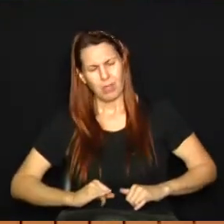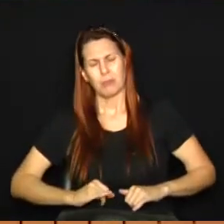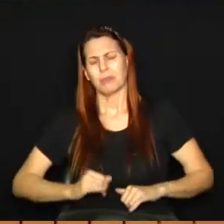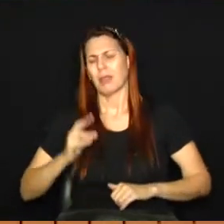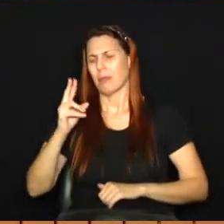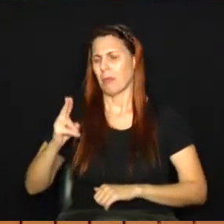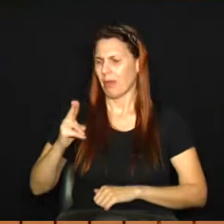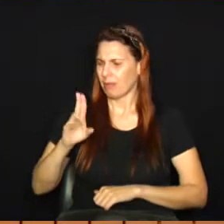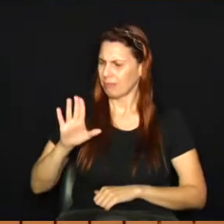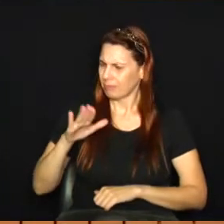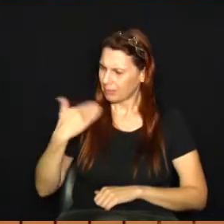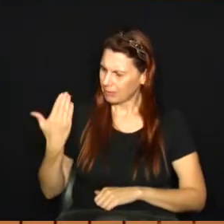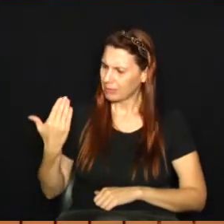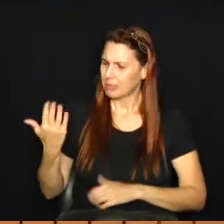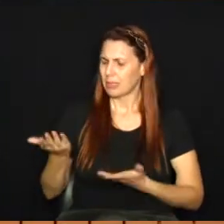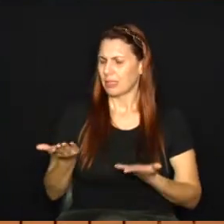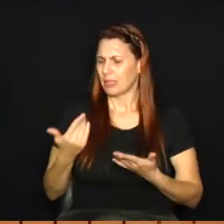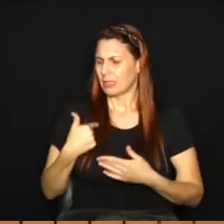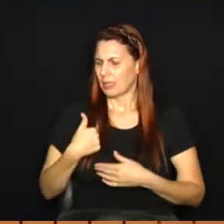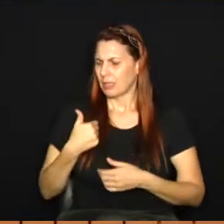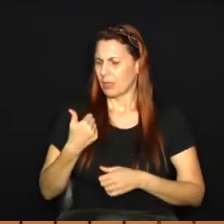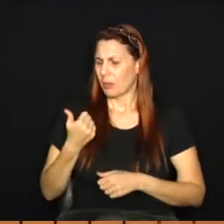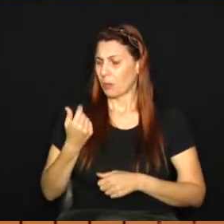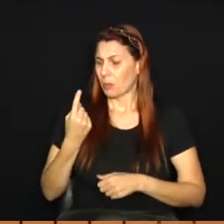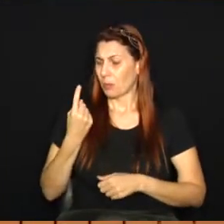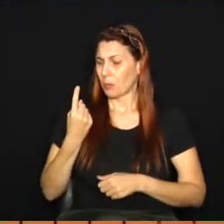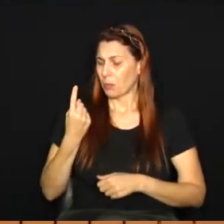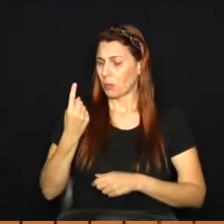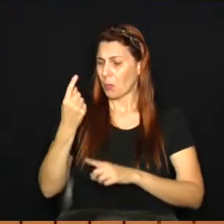eu era recém-ordenado por ele, fazia 1 ano apenas,